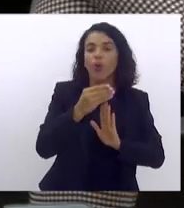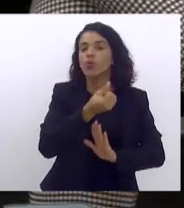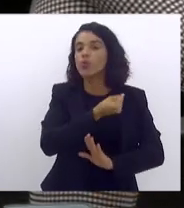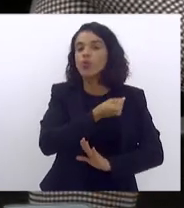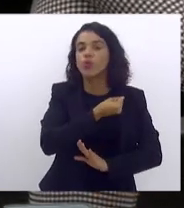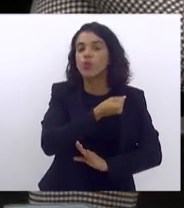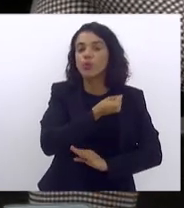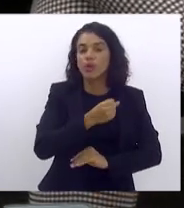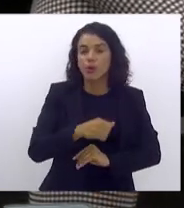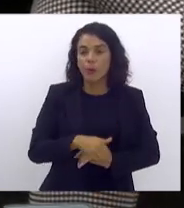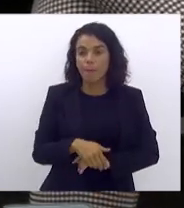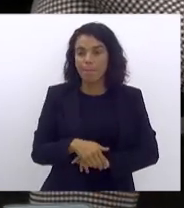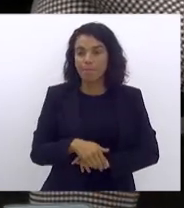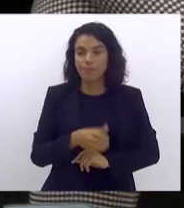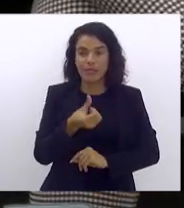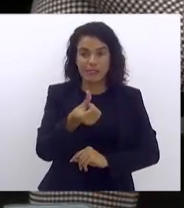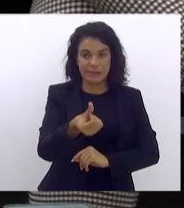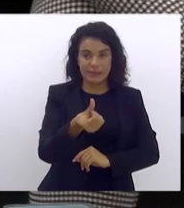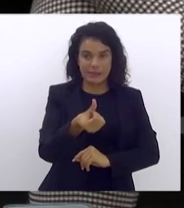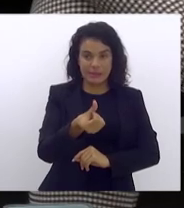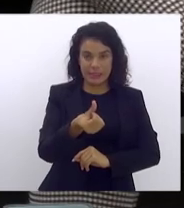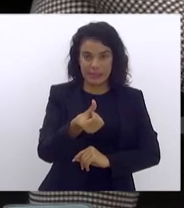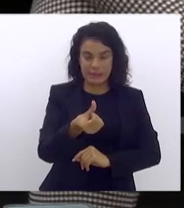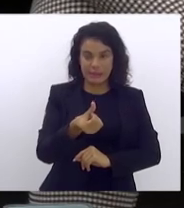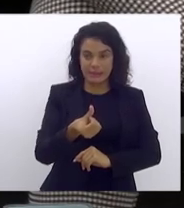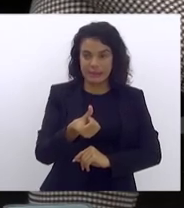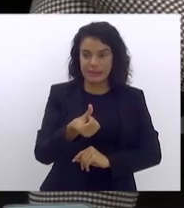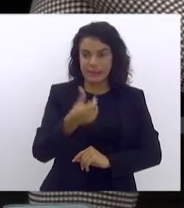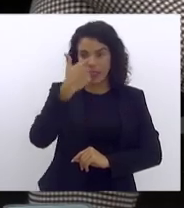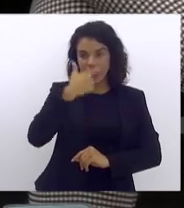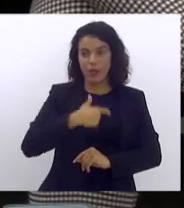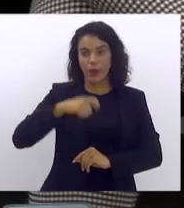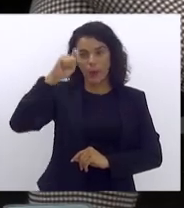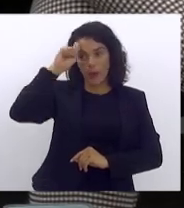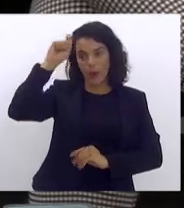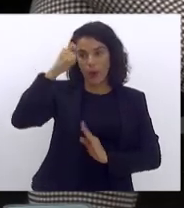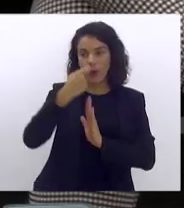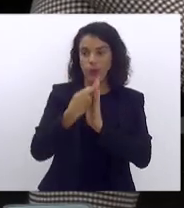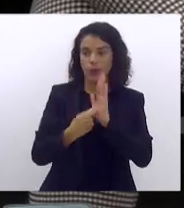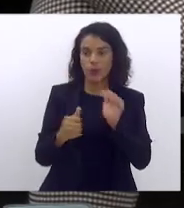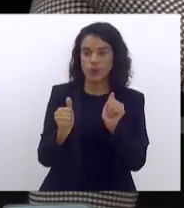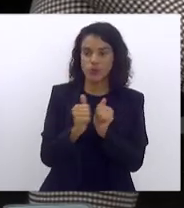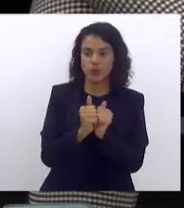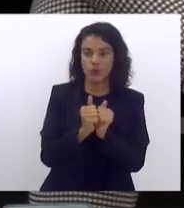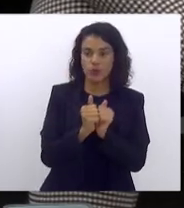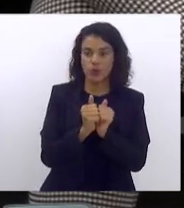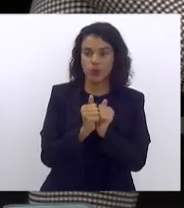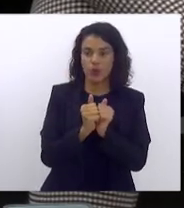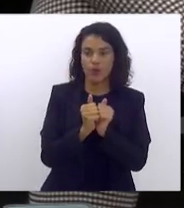Qual é o item da pauta para Vossa Excelência? É o tema 6, que é um projeto meu, de minha autoria, com o deputado